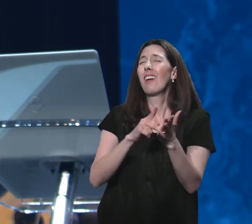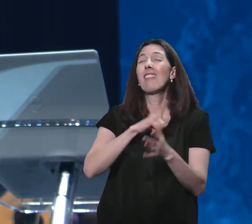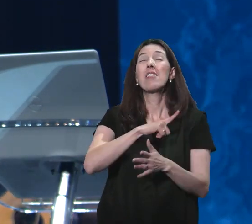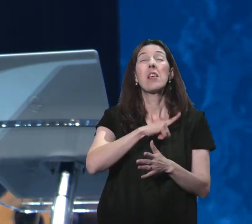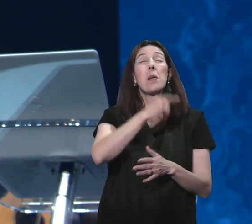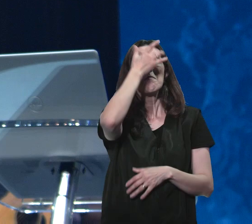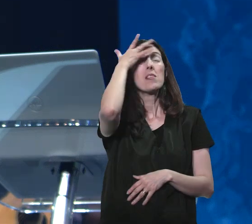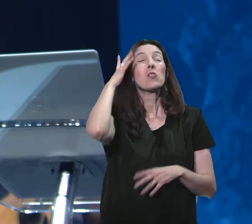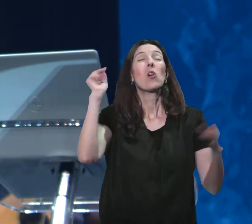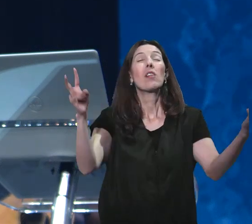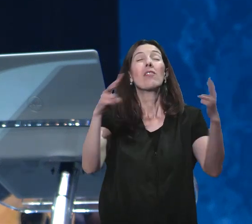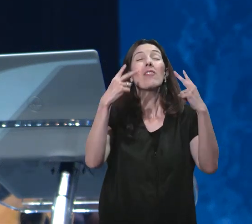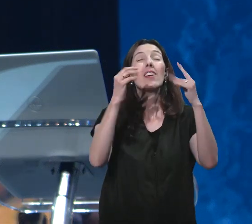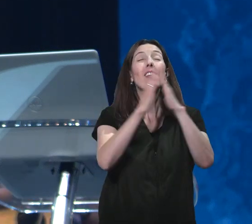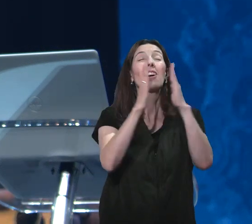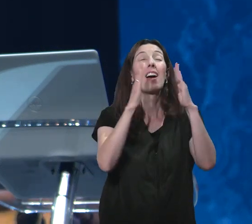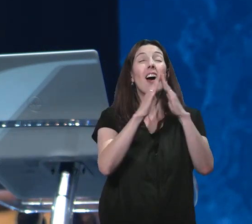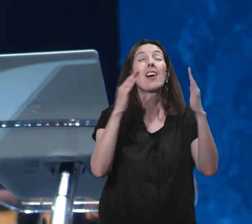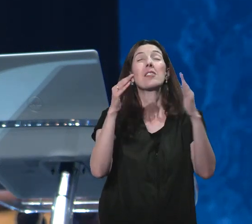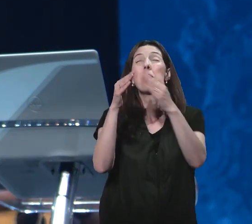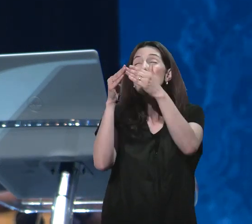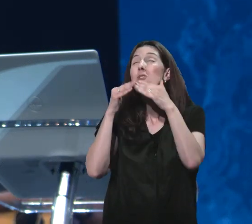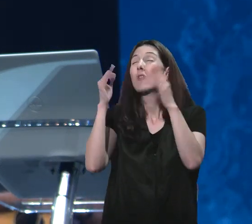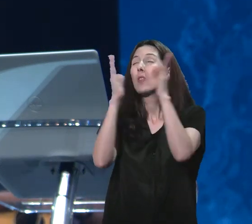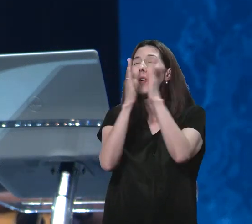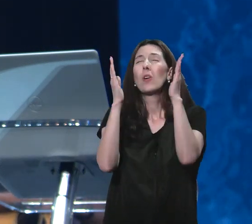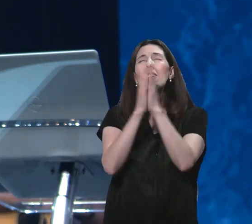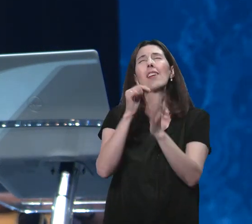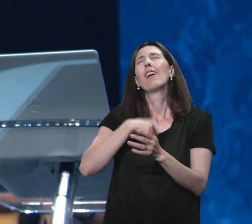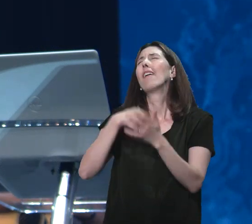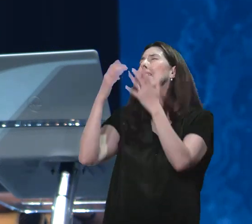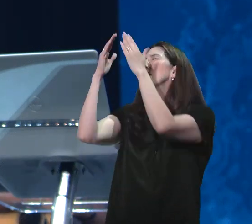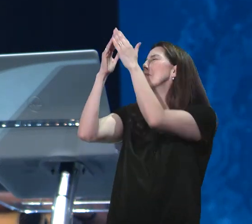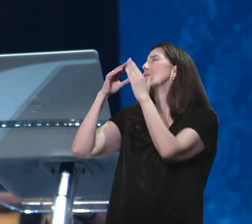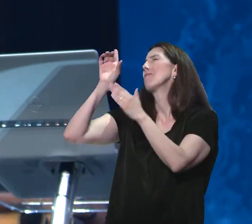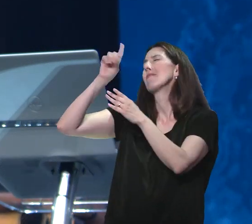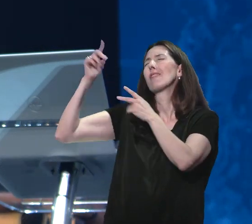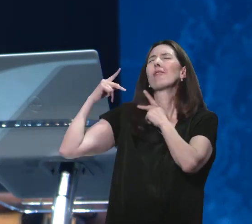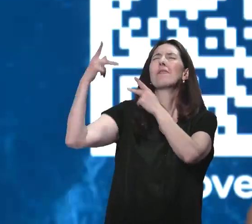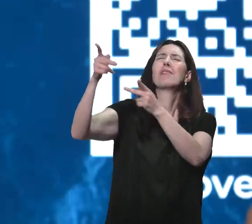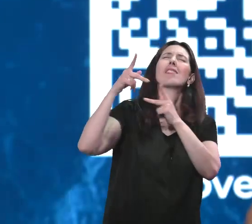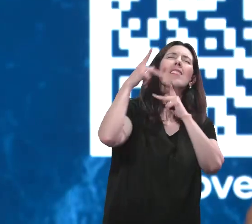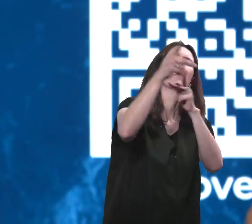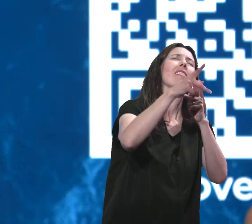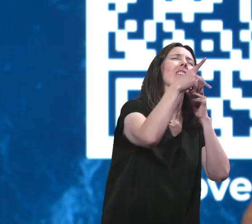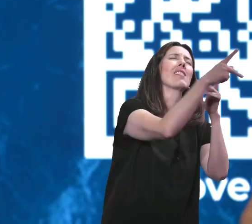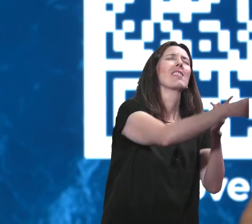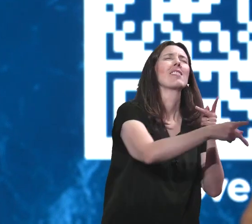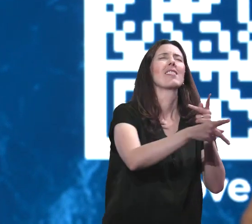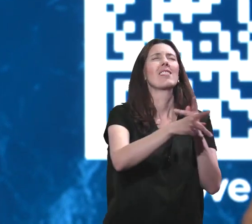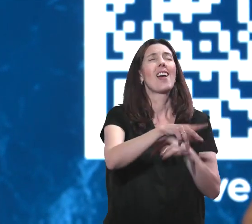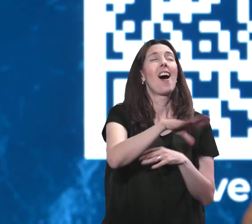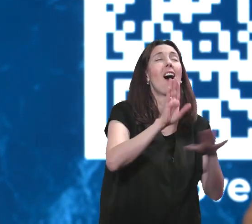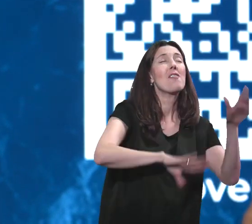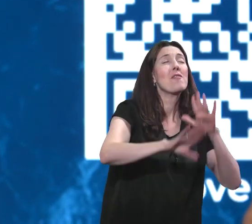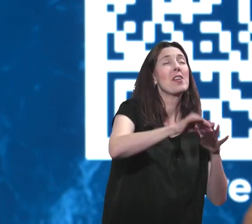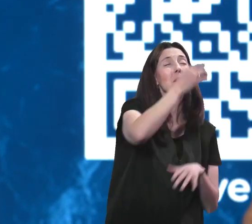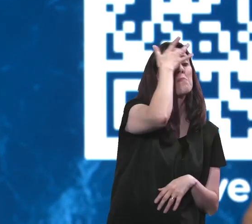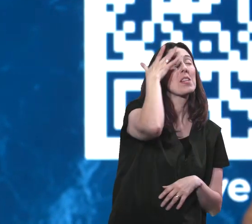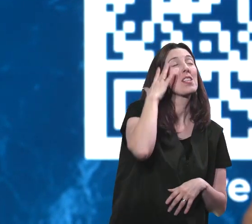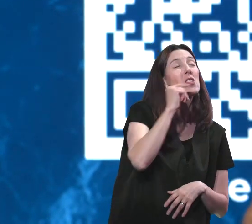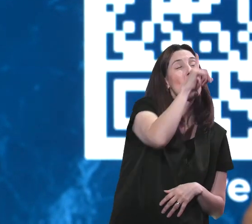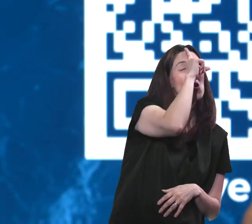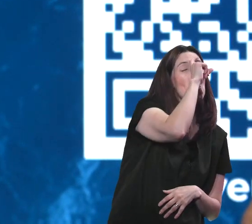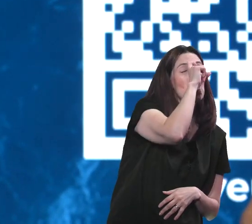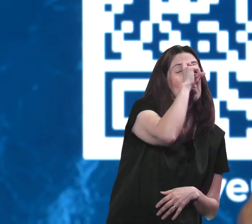casa pedindo oração. Eu quero pedir, Deus, visita no hospital,